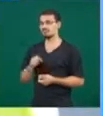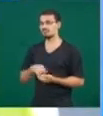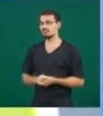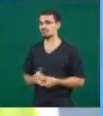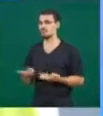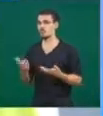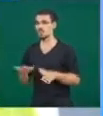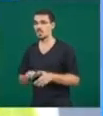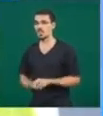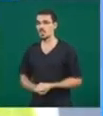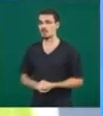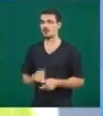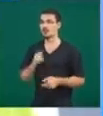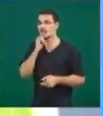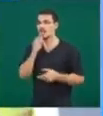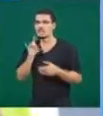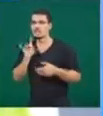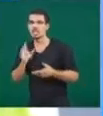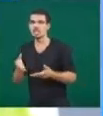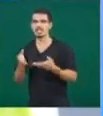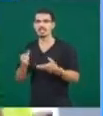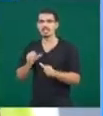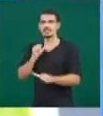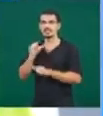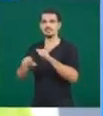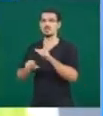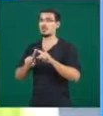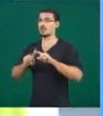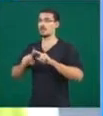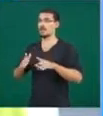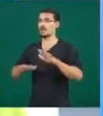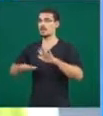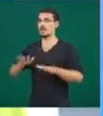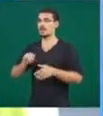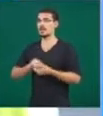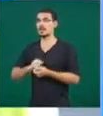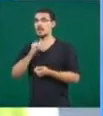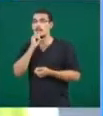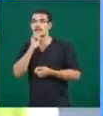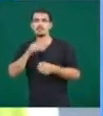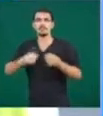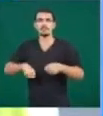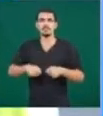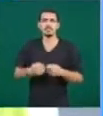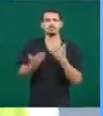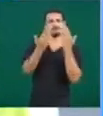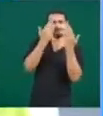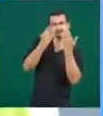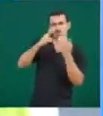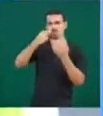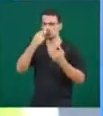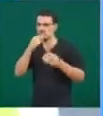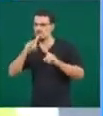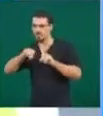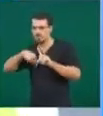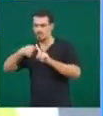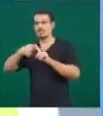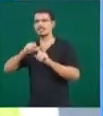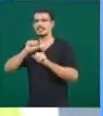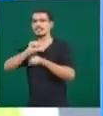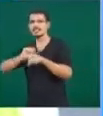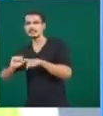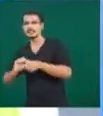vontade, é só querer mudar, mas às vezes esse paciente ele precisa de uma ajuda, de um psicólogo, de um nutricionista, às vezes de um